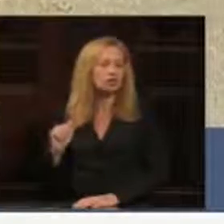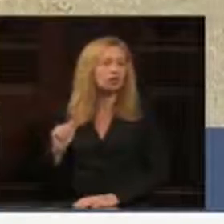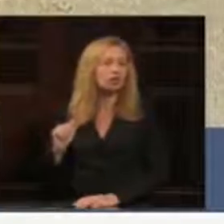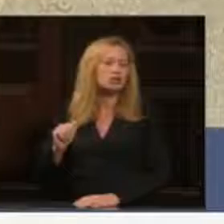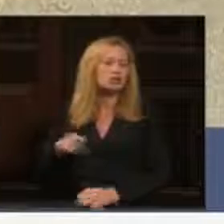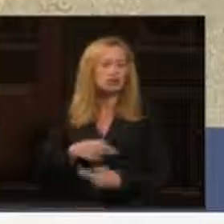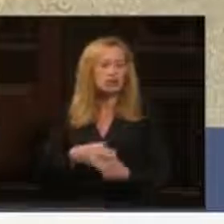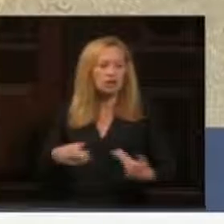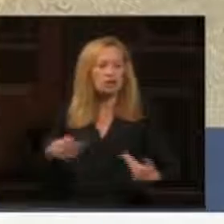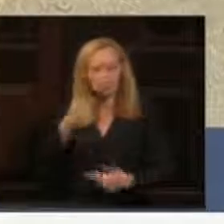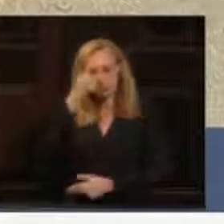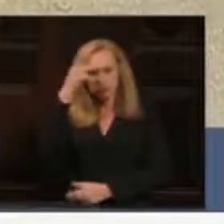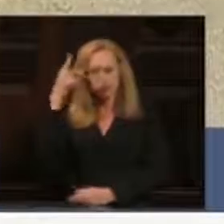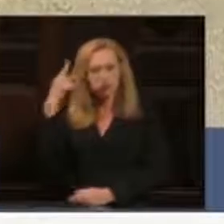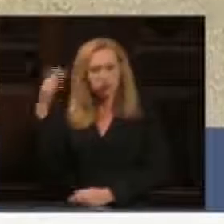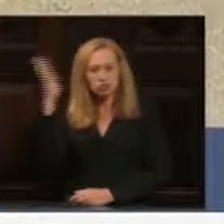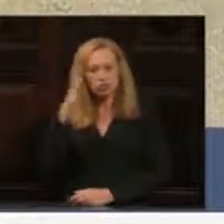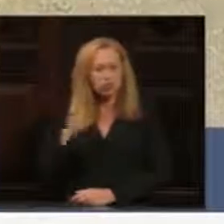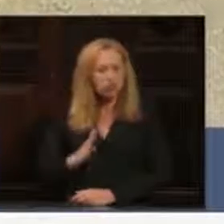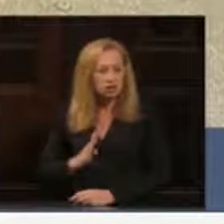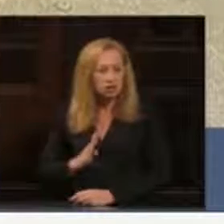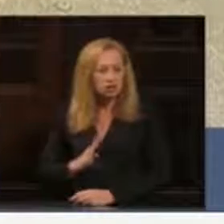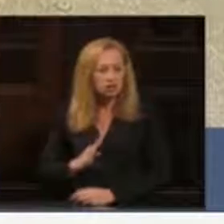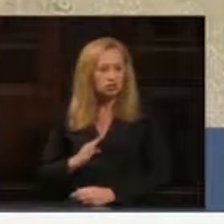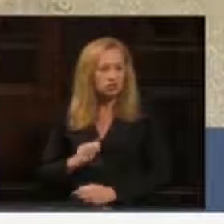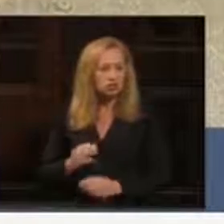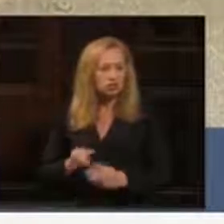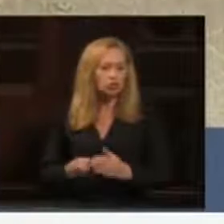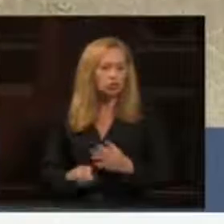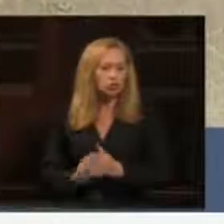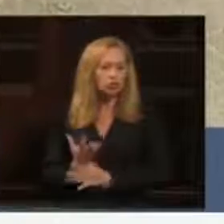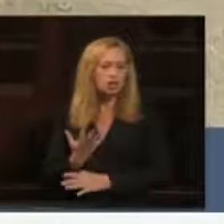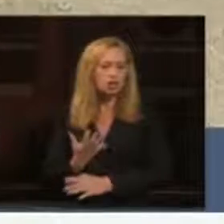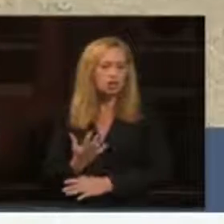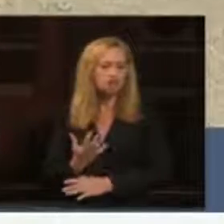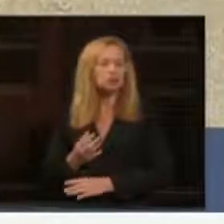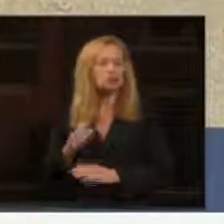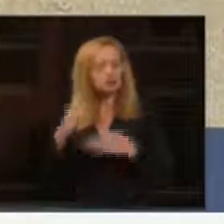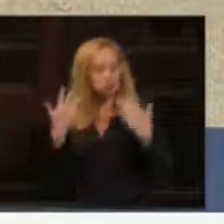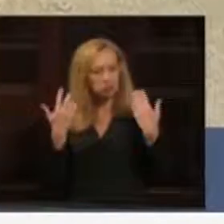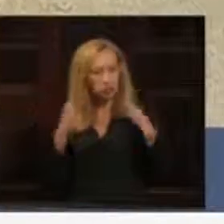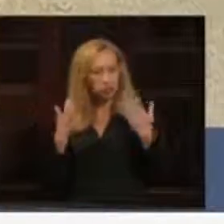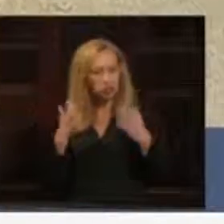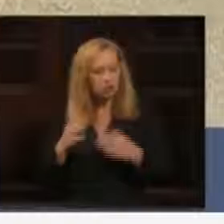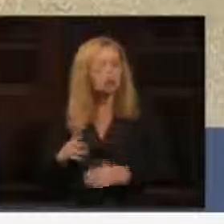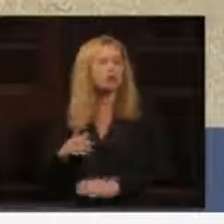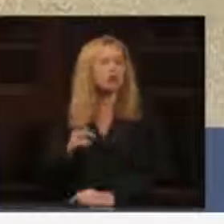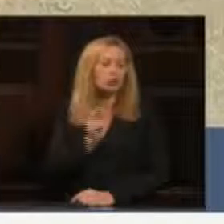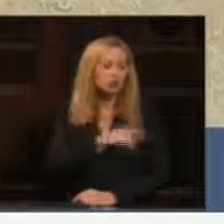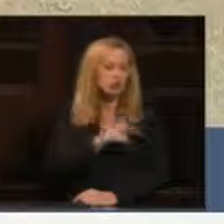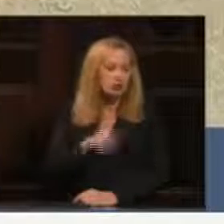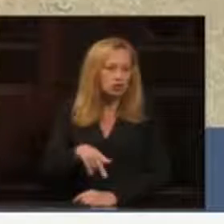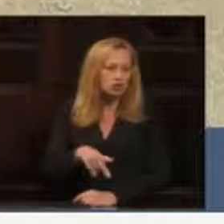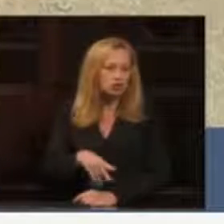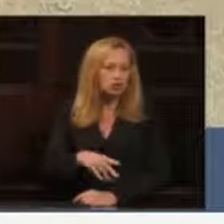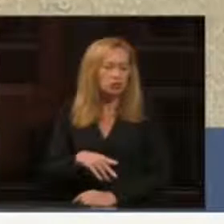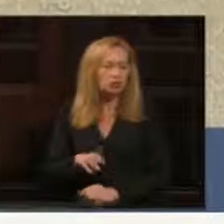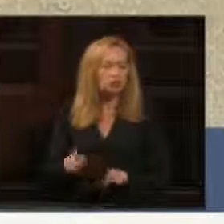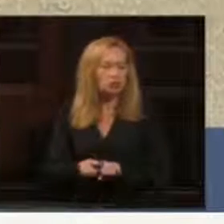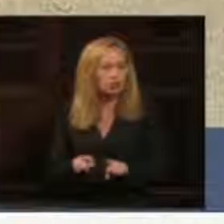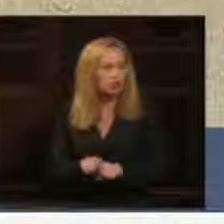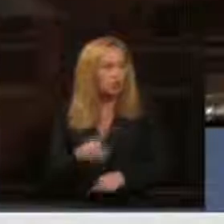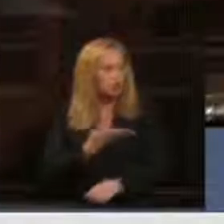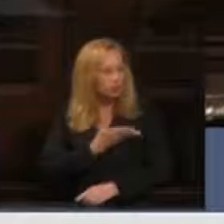produzindo, estão criando, estão desbravando novas fronteiras. Então fica aqui realmente minha saudação ao professor Marcelo Gleisi e ao senhor por trazer isso à